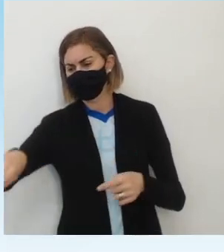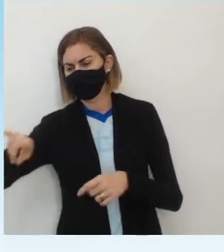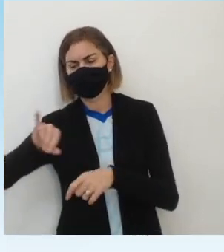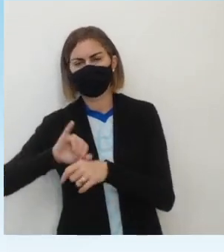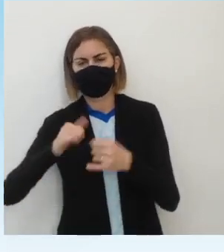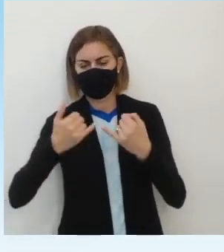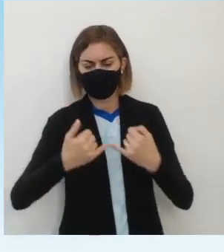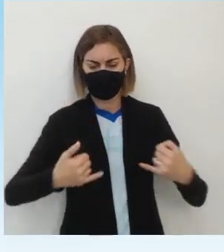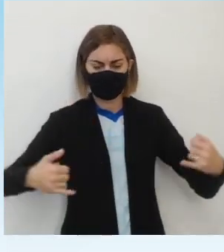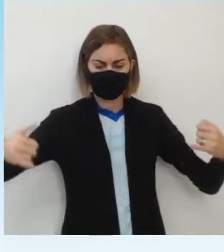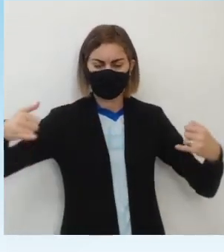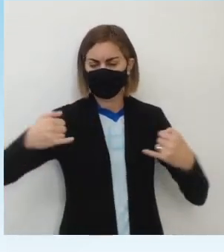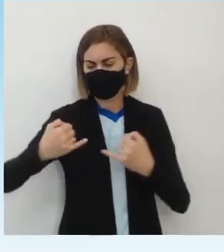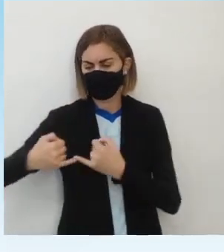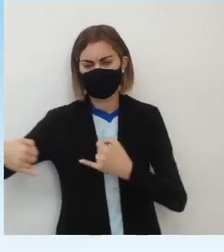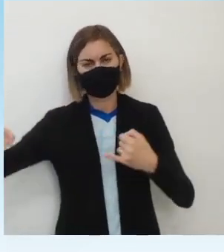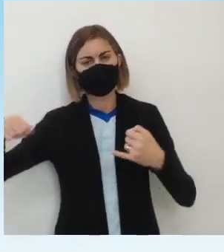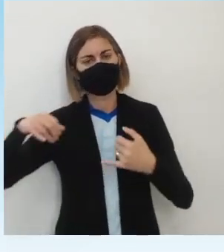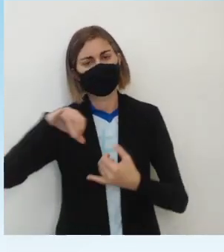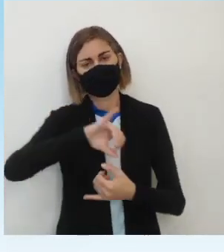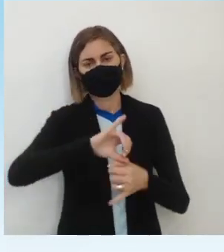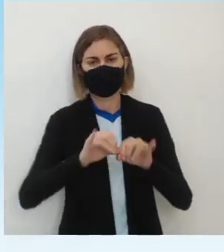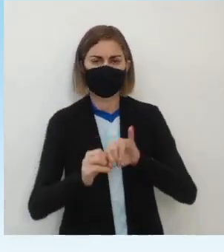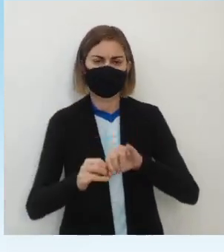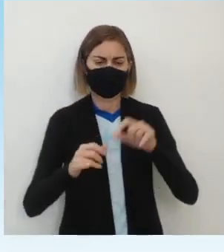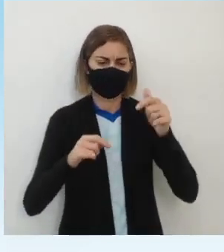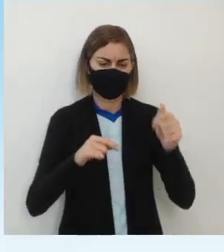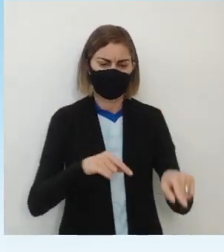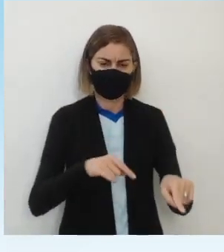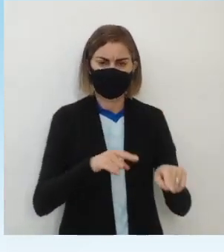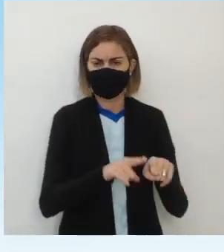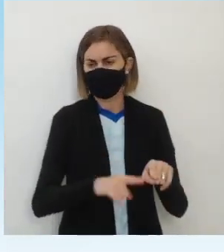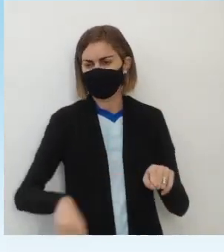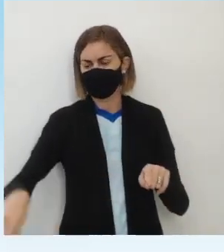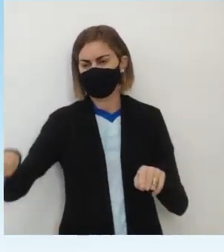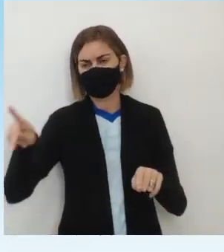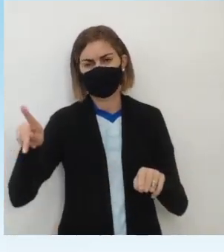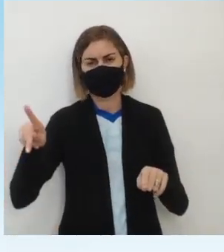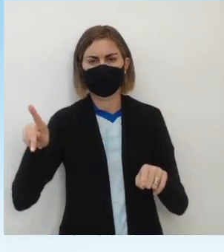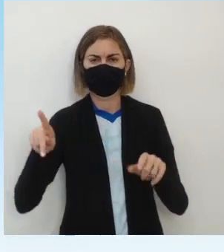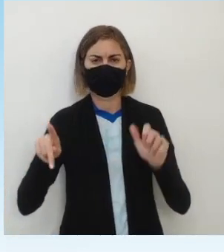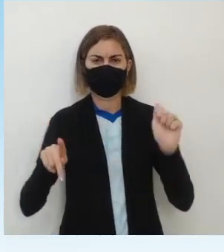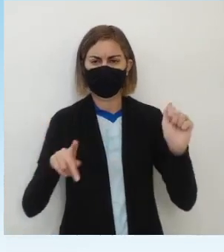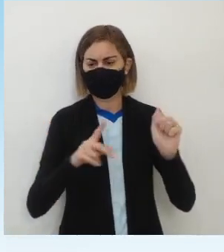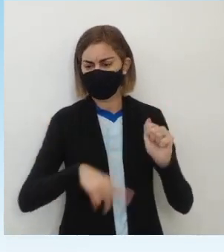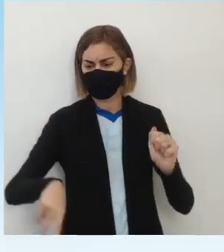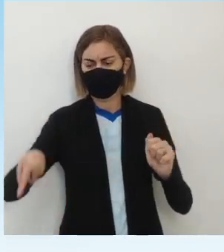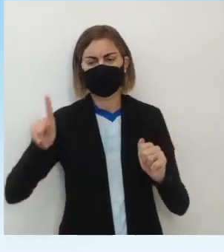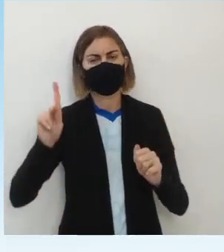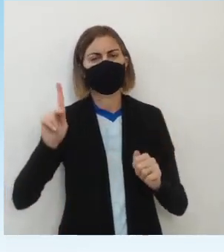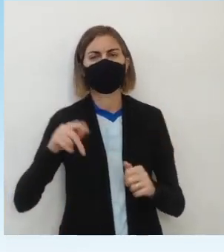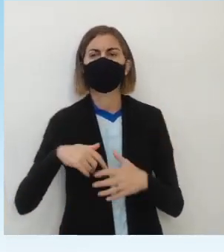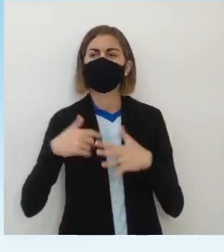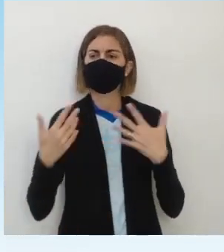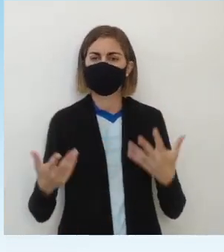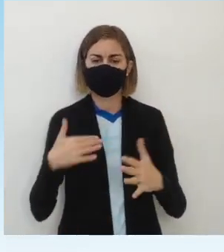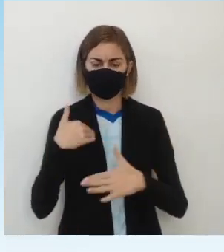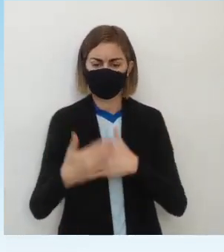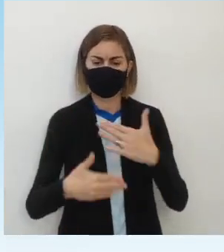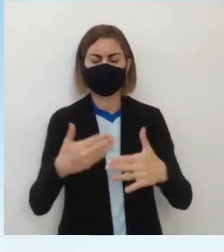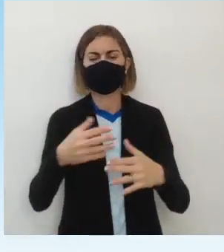de um fio para o outro. Em química, do ânodo para o cátodo. E aí, nesse processo onde você tem